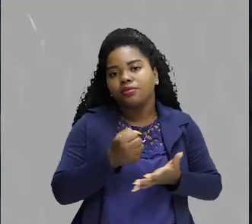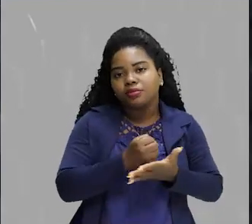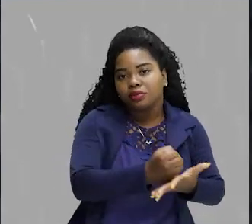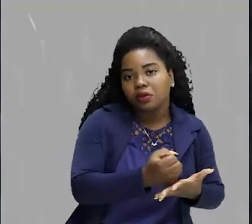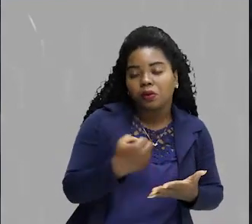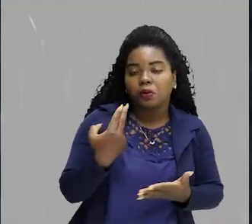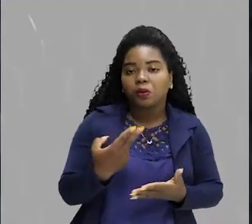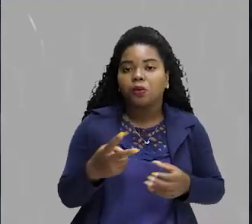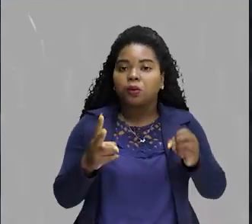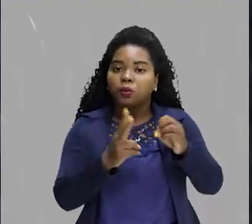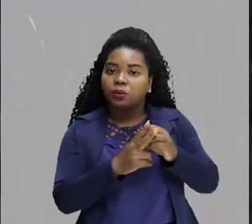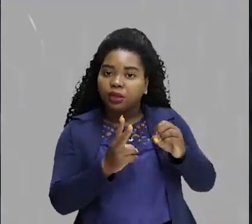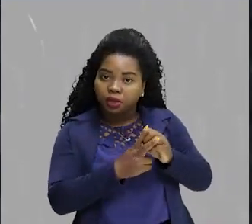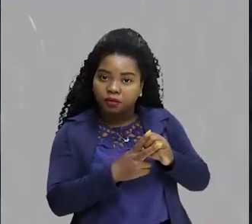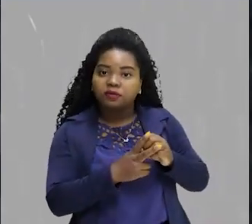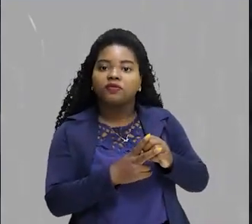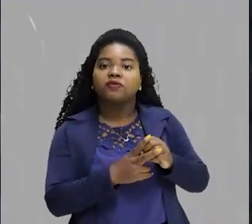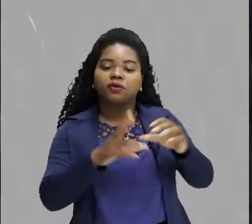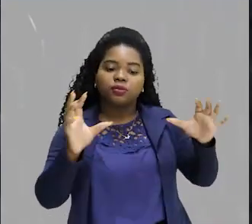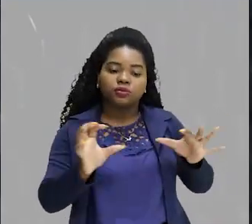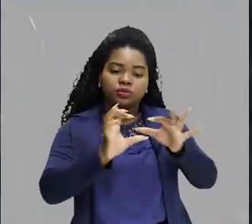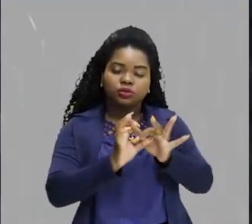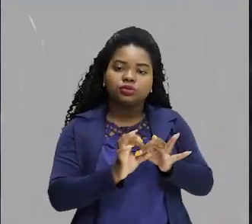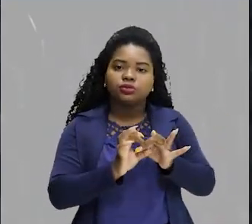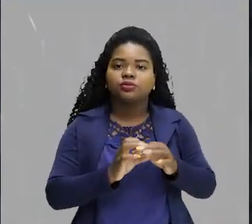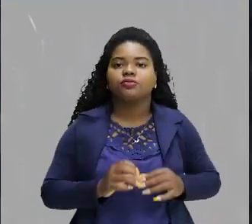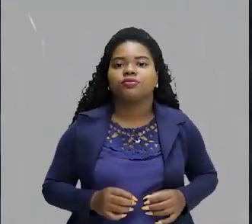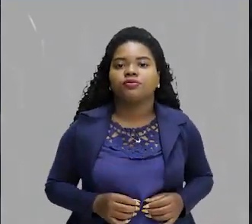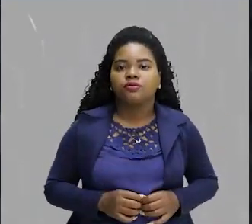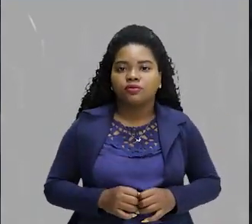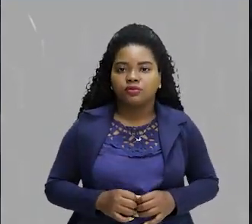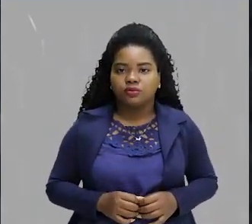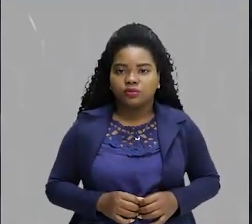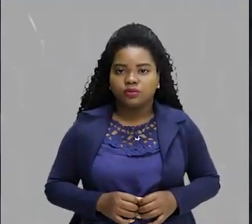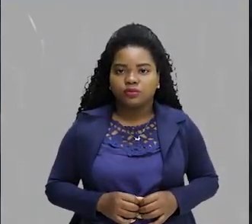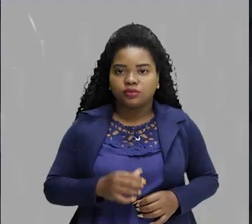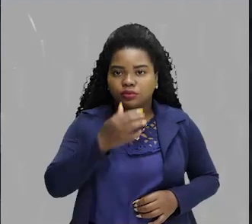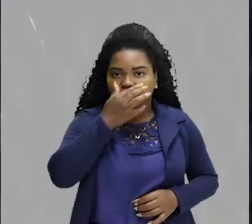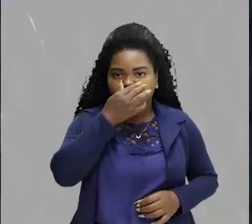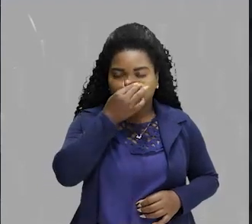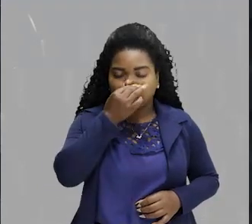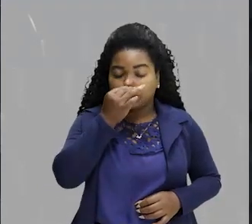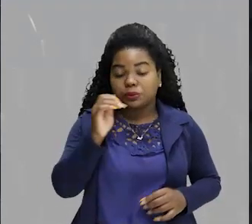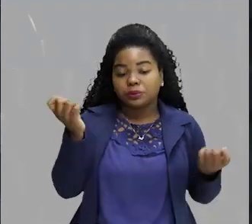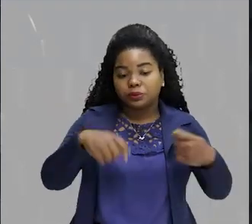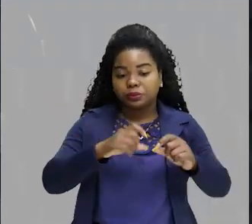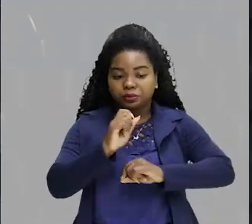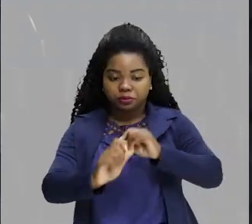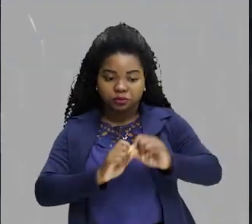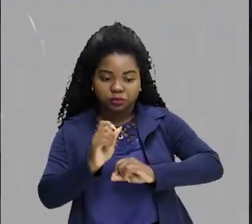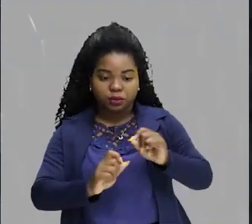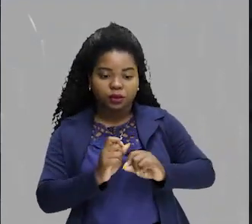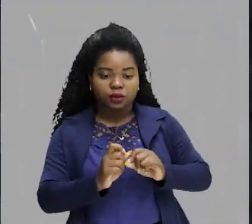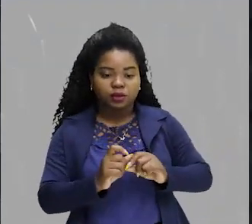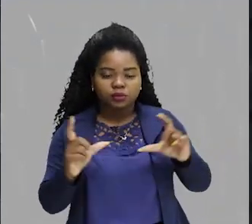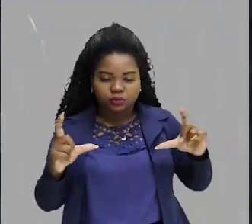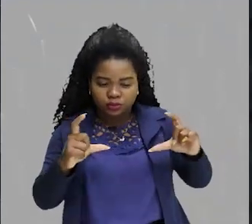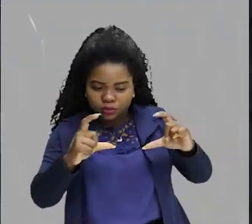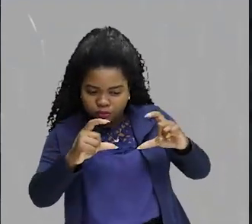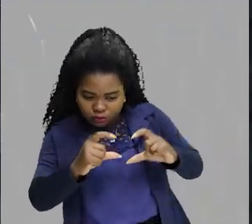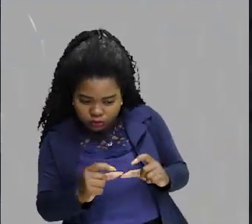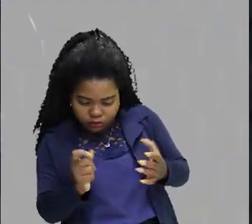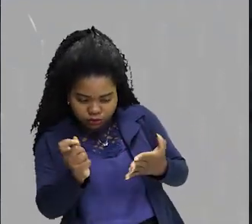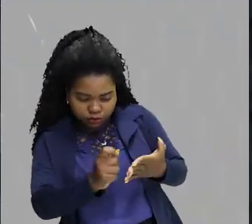em inglês. Junta os dois, elimina o O e coloca um apóstrofo no lugar. Isso permite que você tanto reduza na